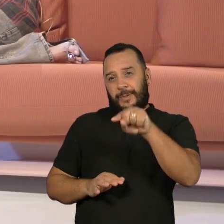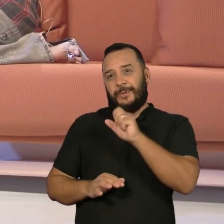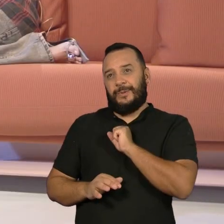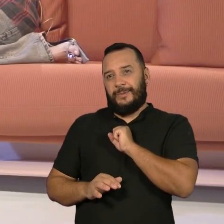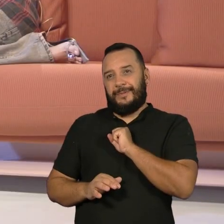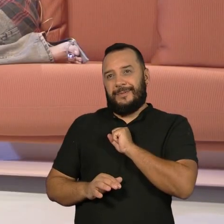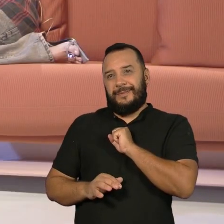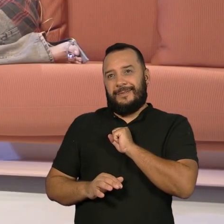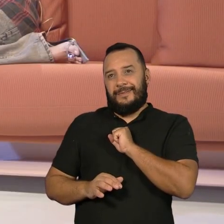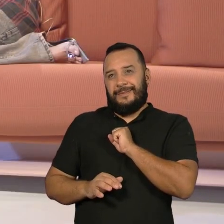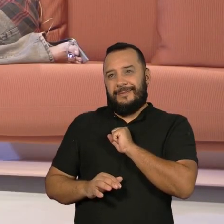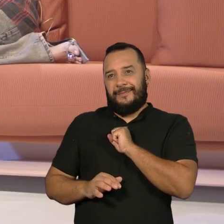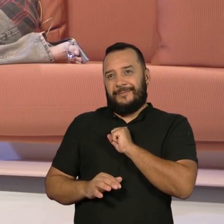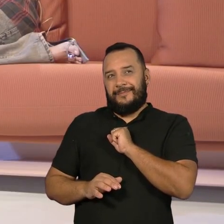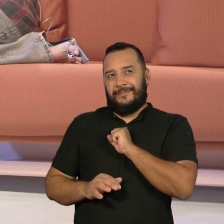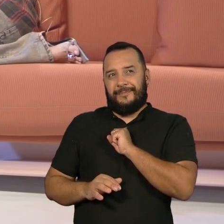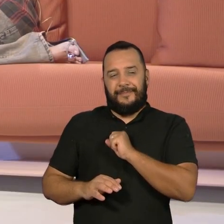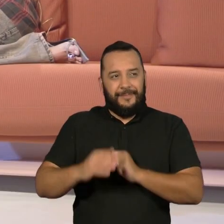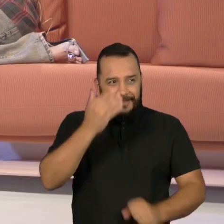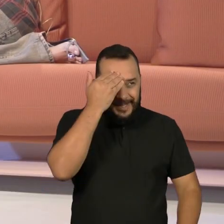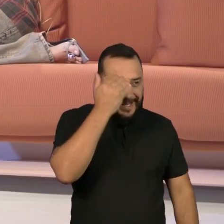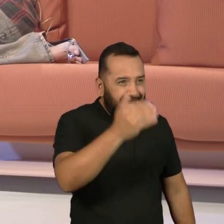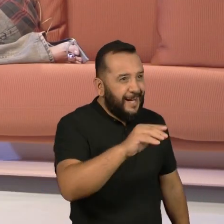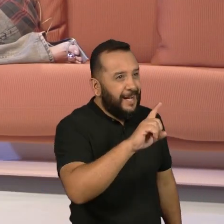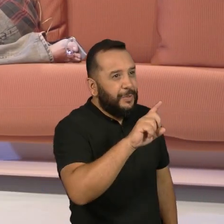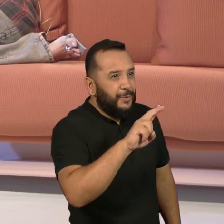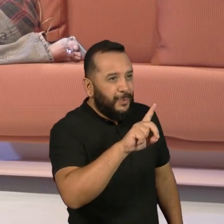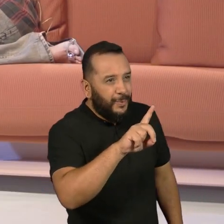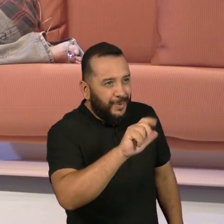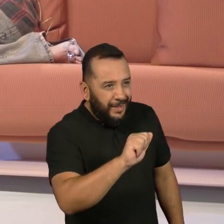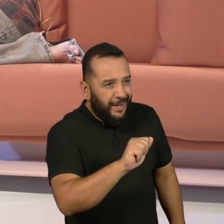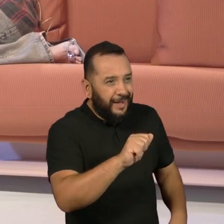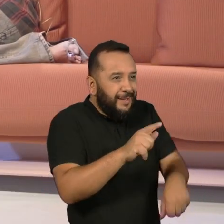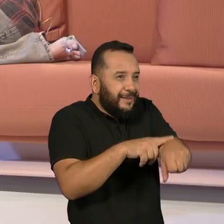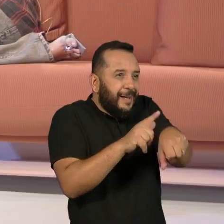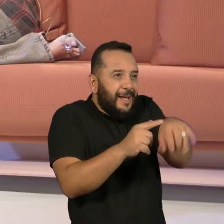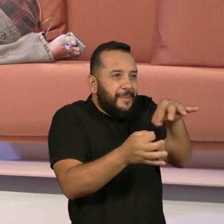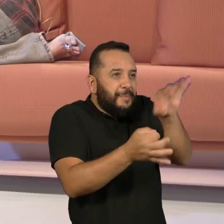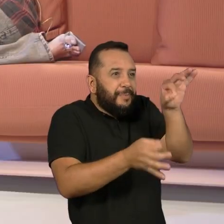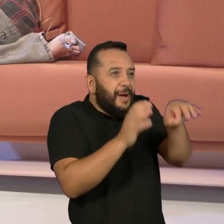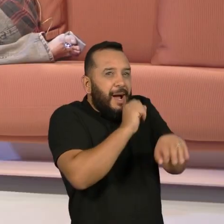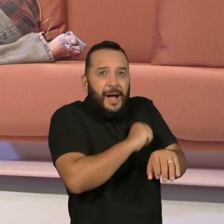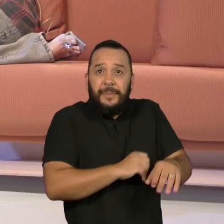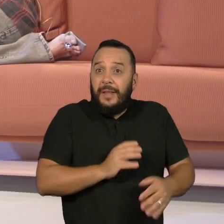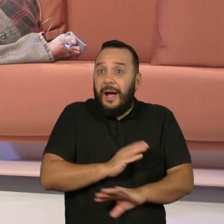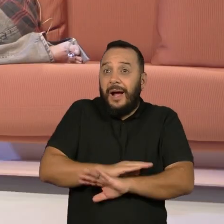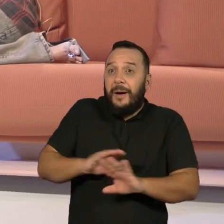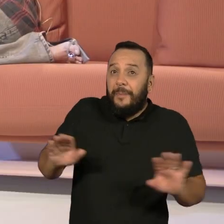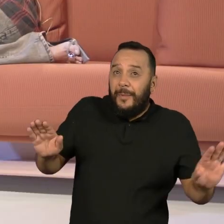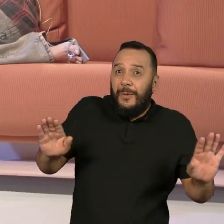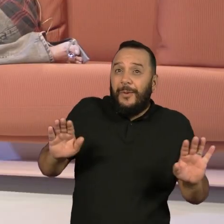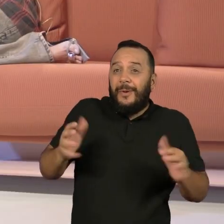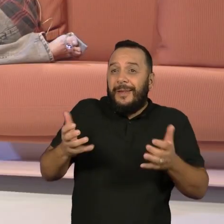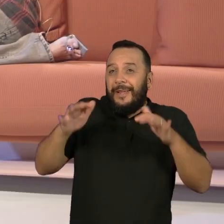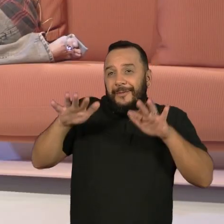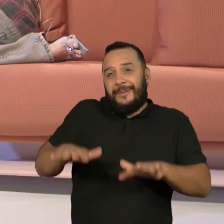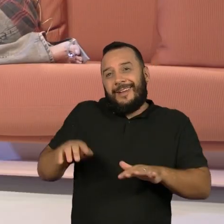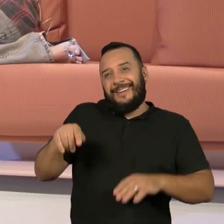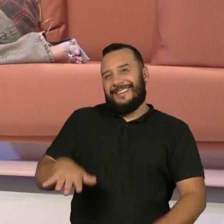Enfim. Pô. Obrigado, Duda. Que pena Muito que passa obrigada. rápido. Poxa, já acabou. Queria ficar mais com